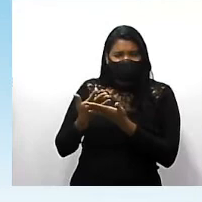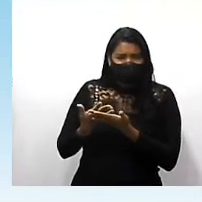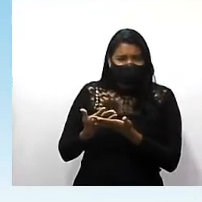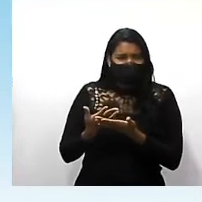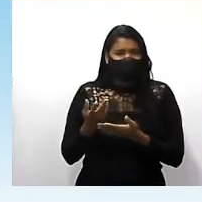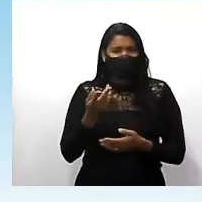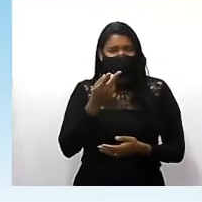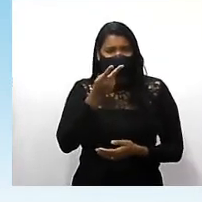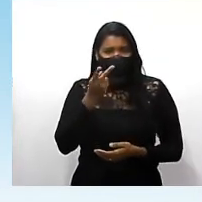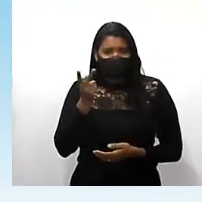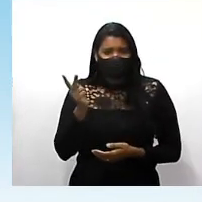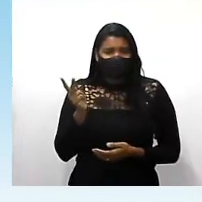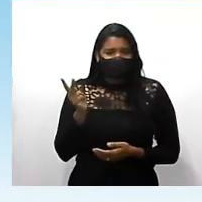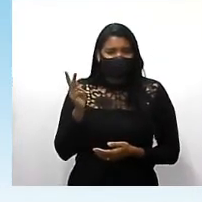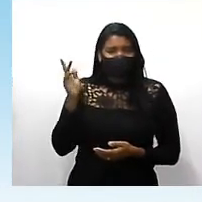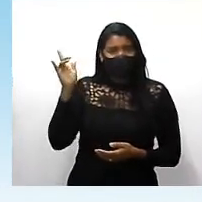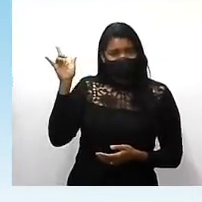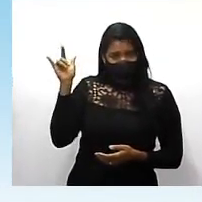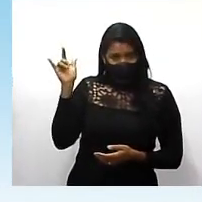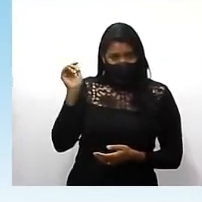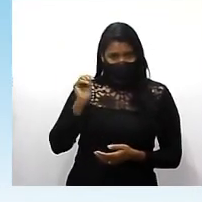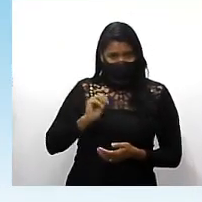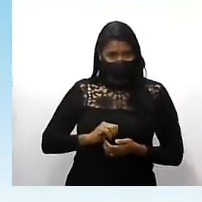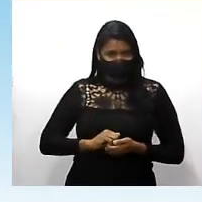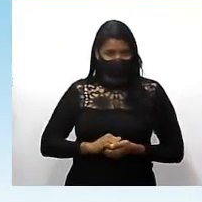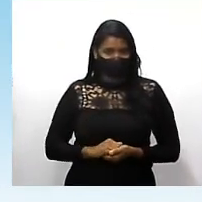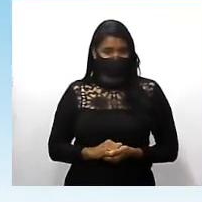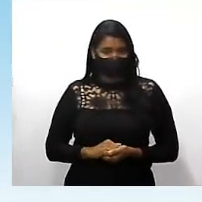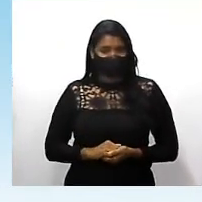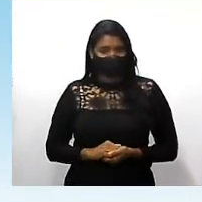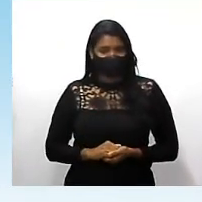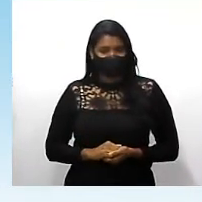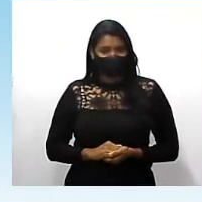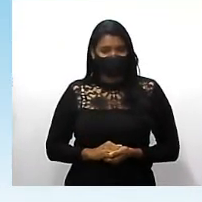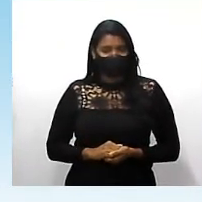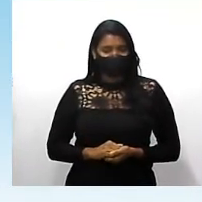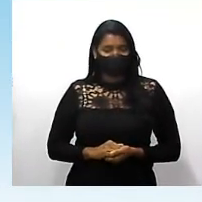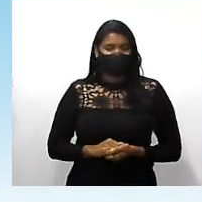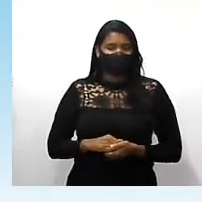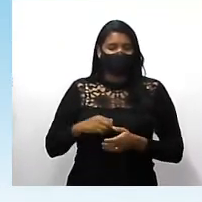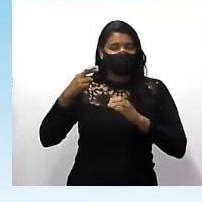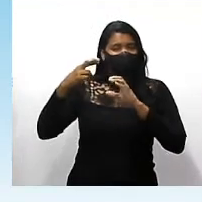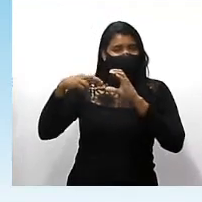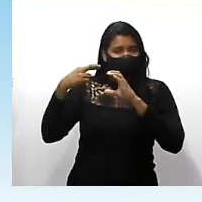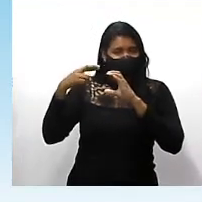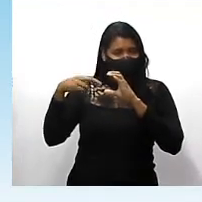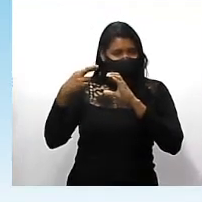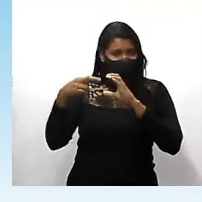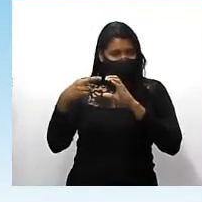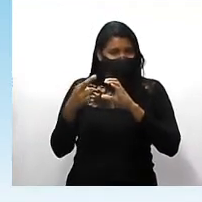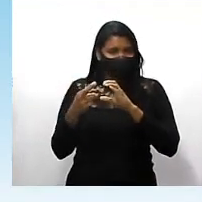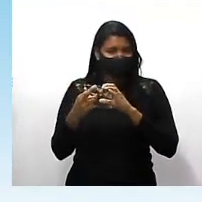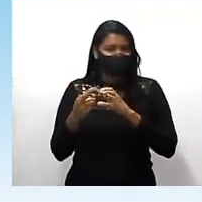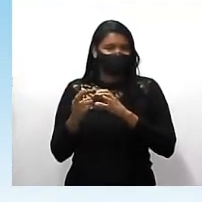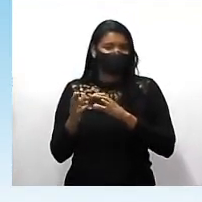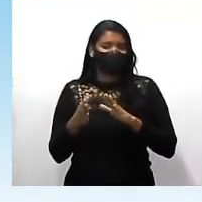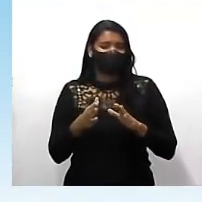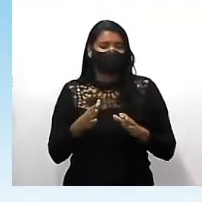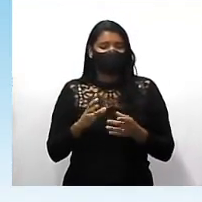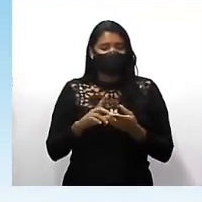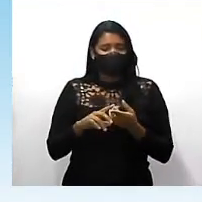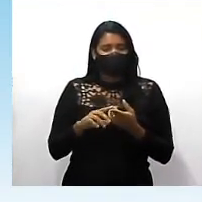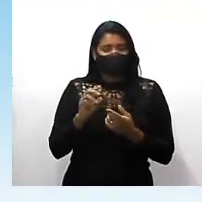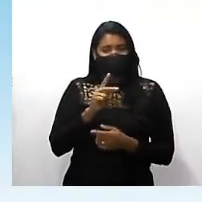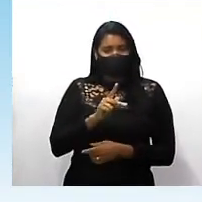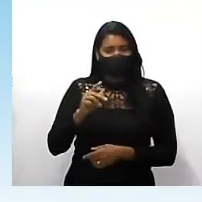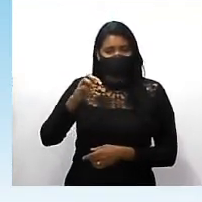o Instagram do @Robertão da Transmissão e do Marconi1977, você já é